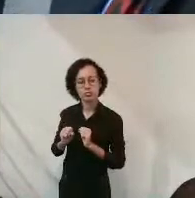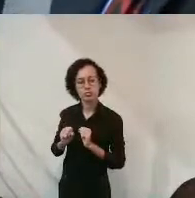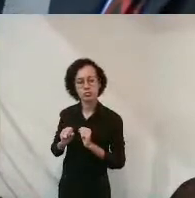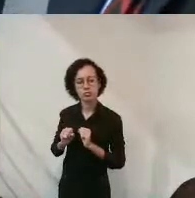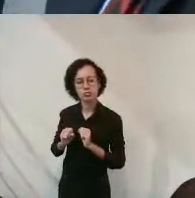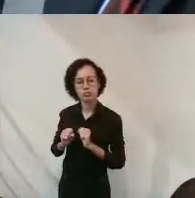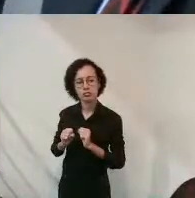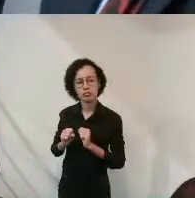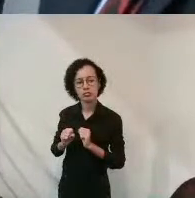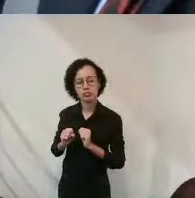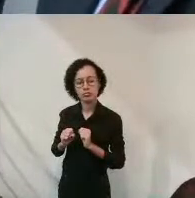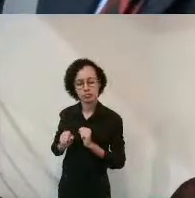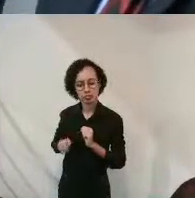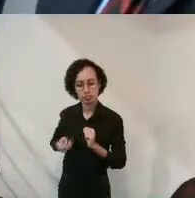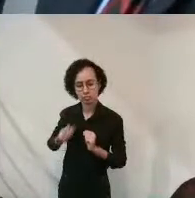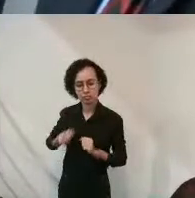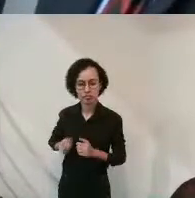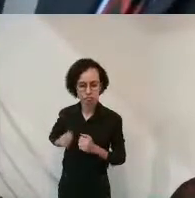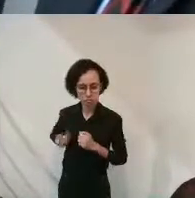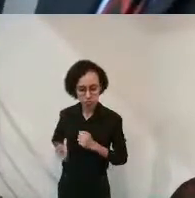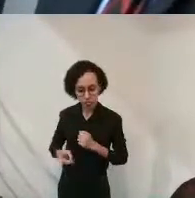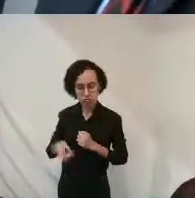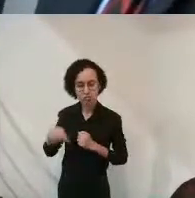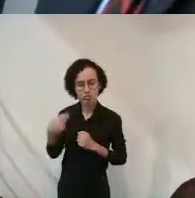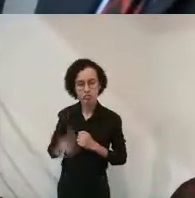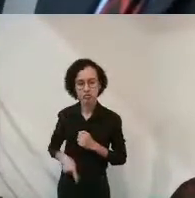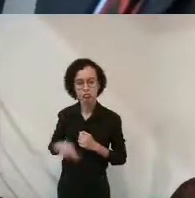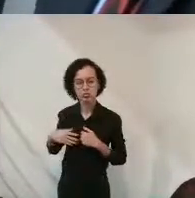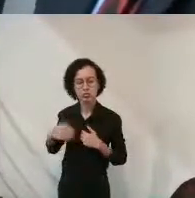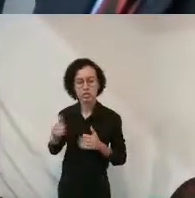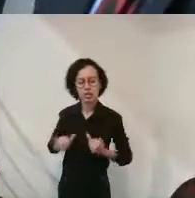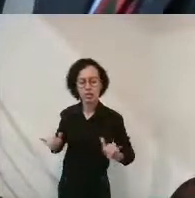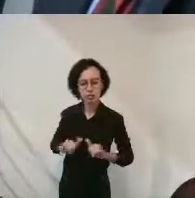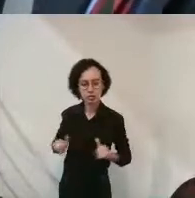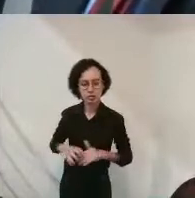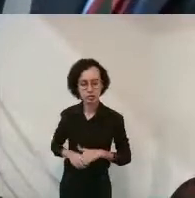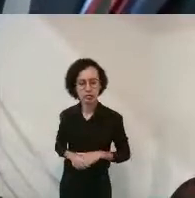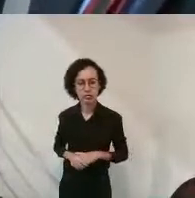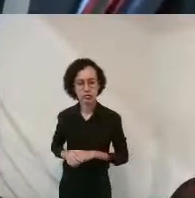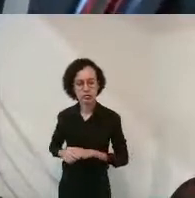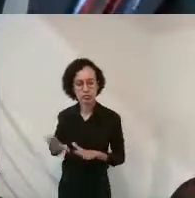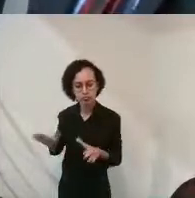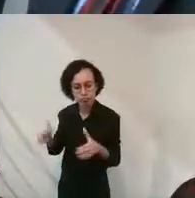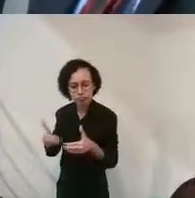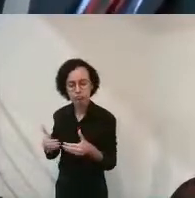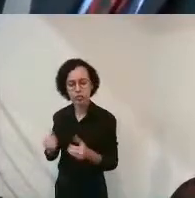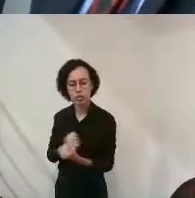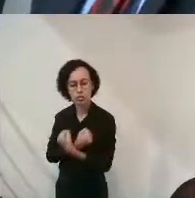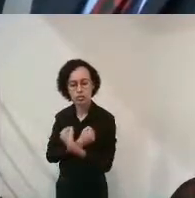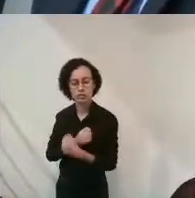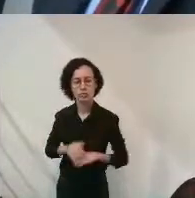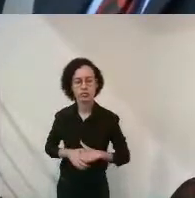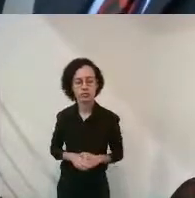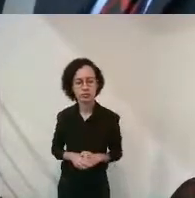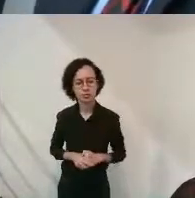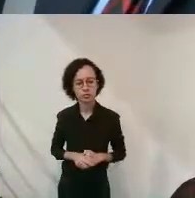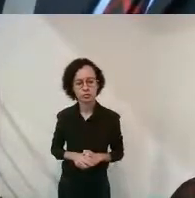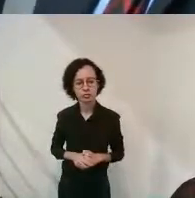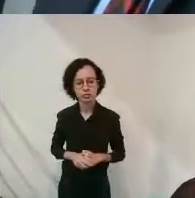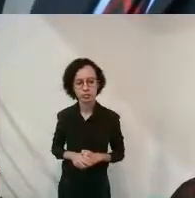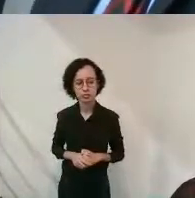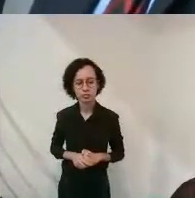pudéssemos e possamos ainda estar aqui de uma forma tranquila, de uma forma acolhedora, e